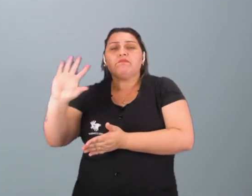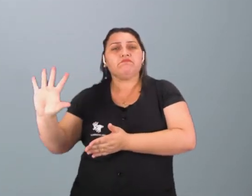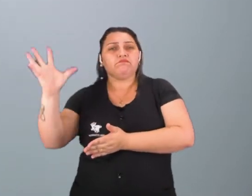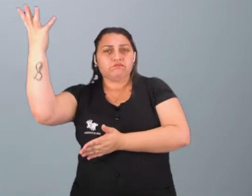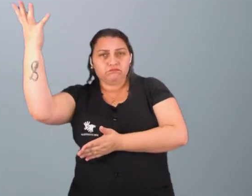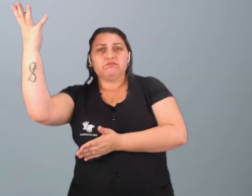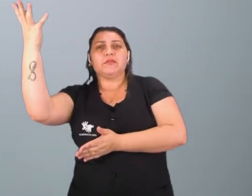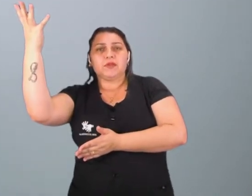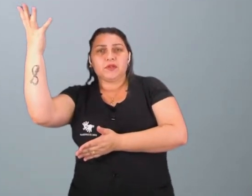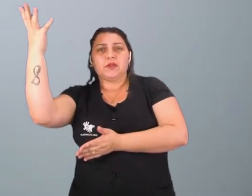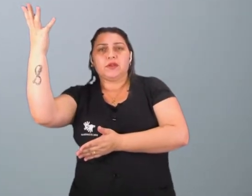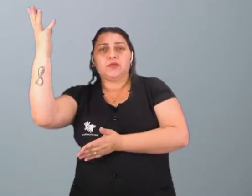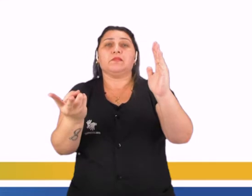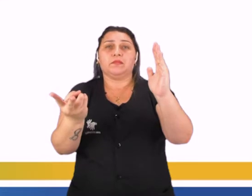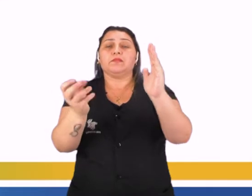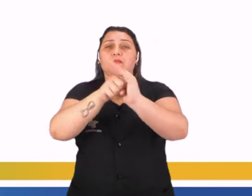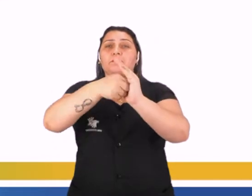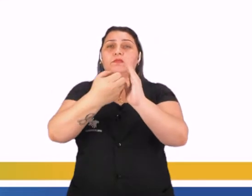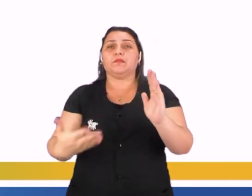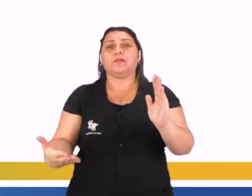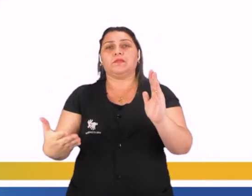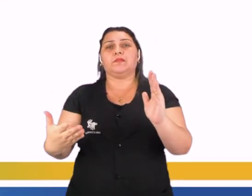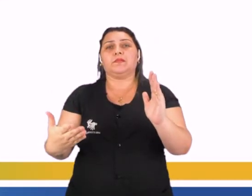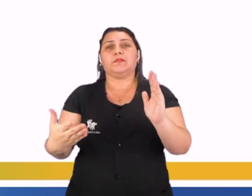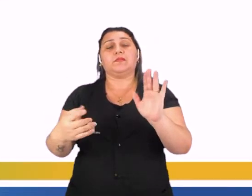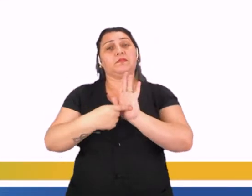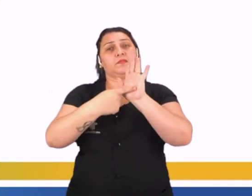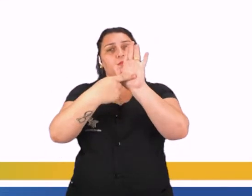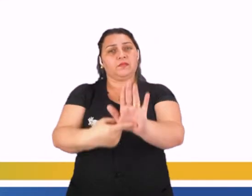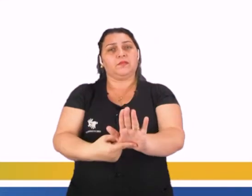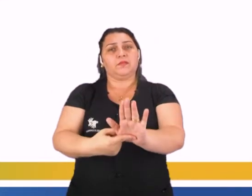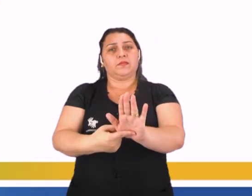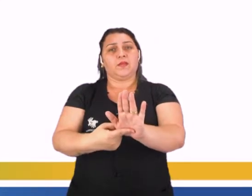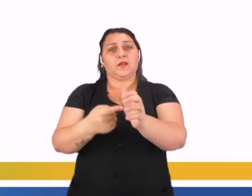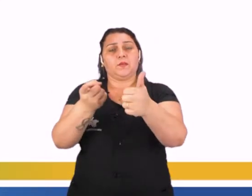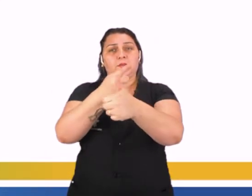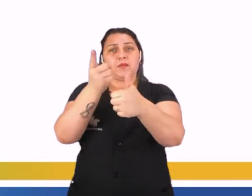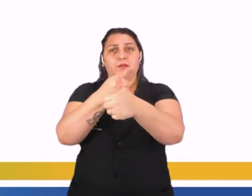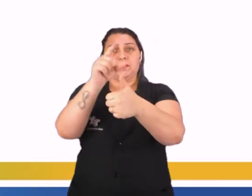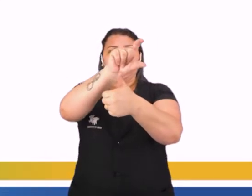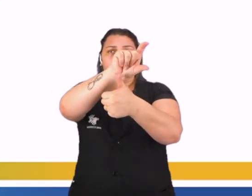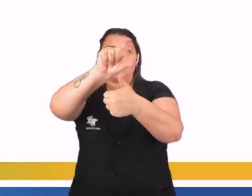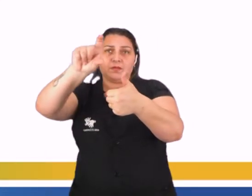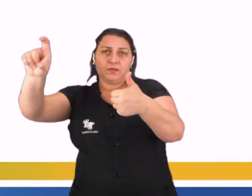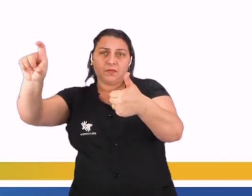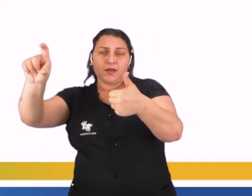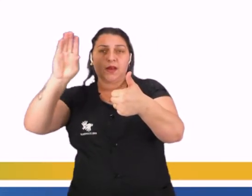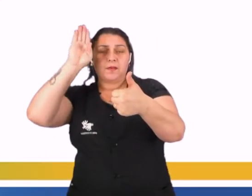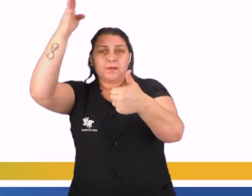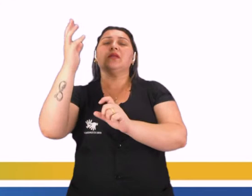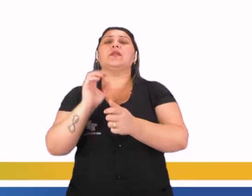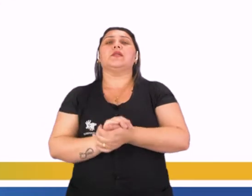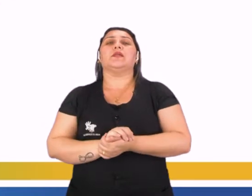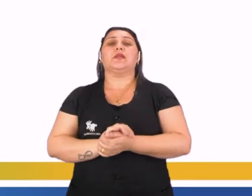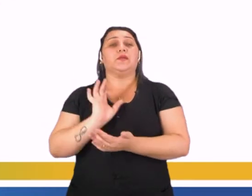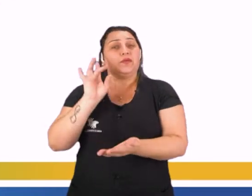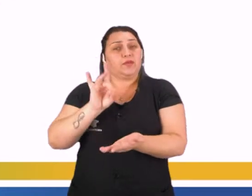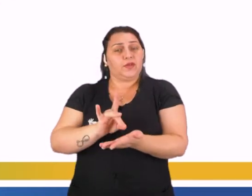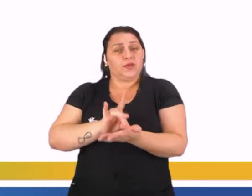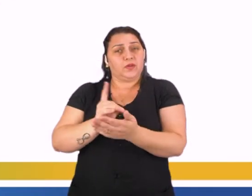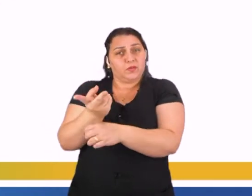conquistar, ela quer fazer com que tu fique tão estarrecido ou tão interessado que tu clique nela, hoje em dia,